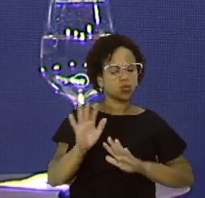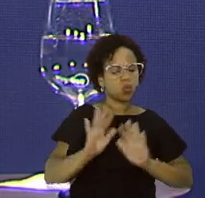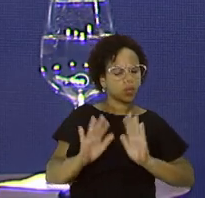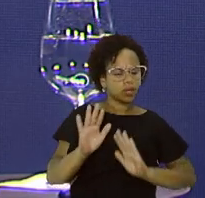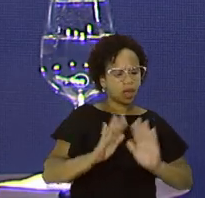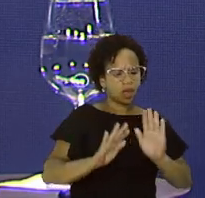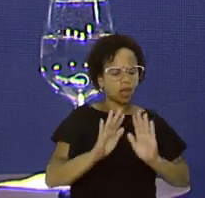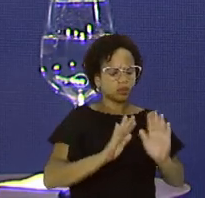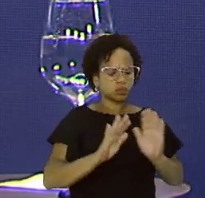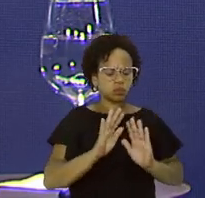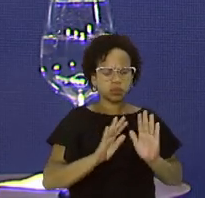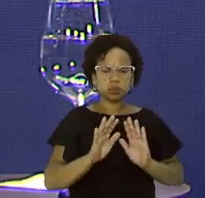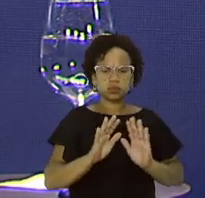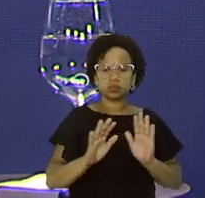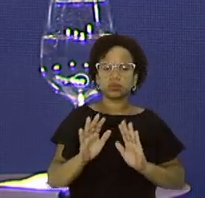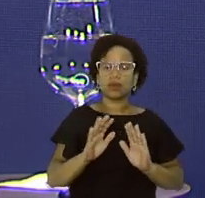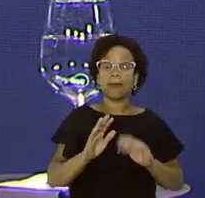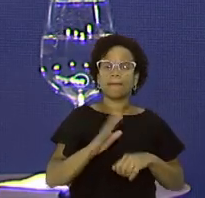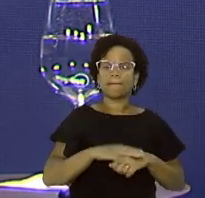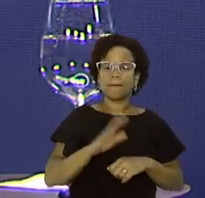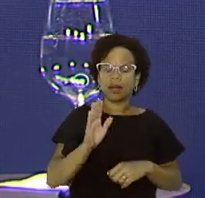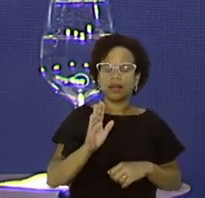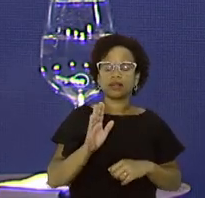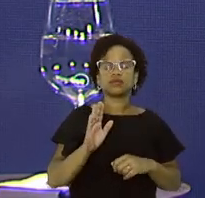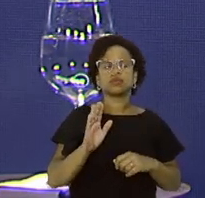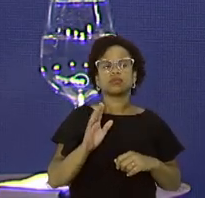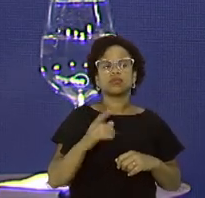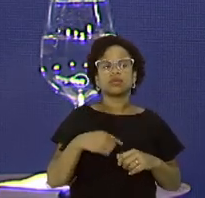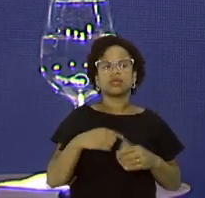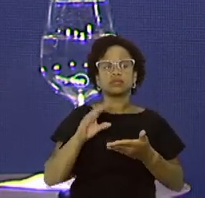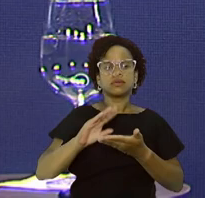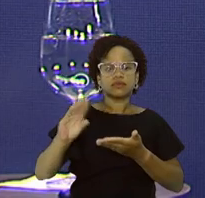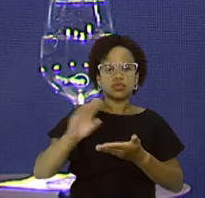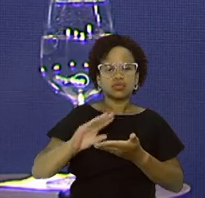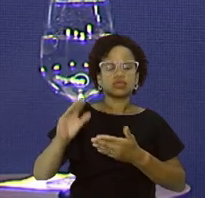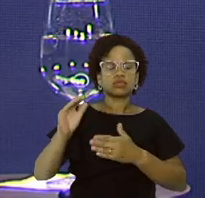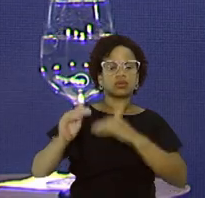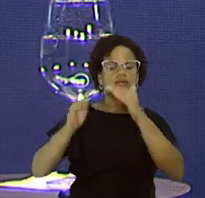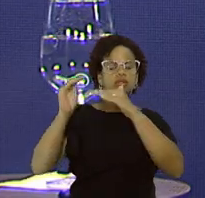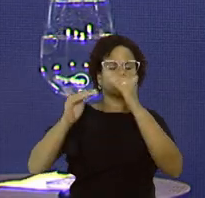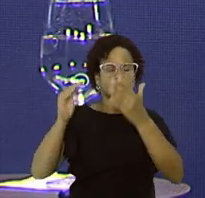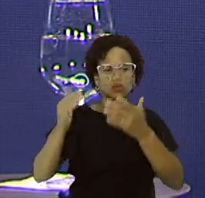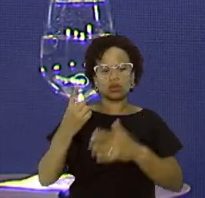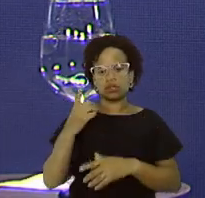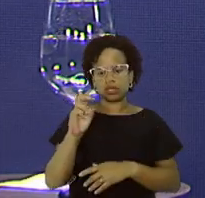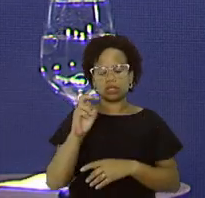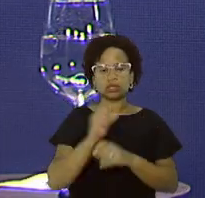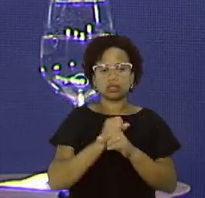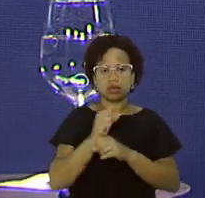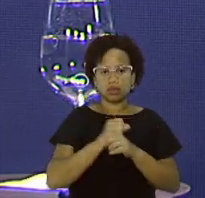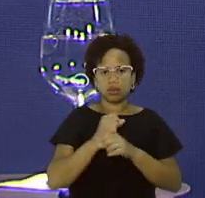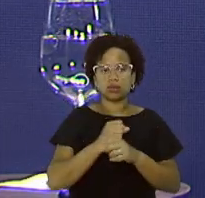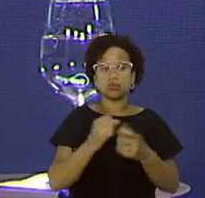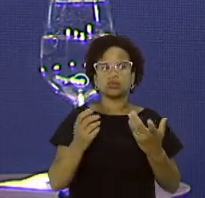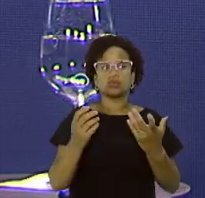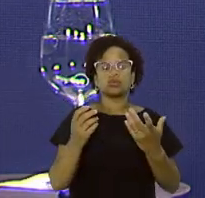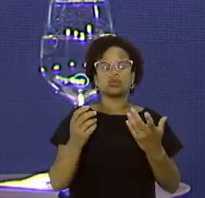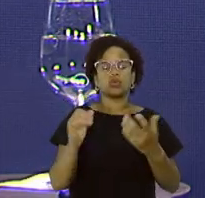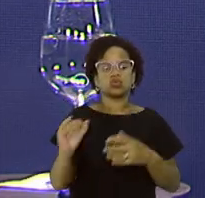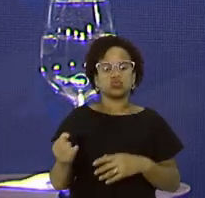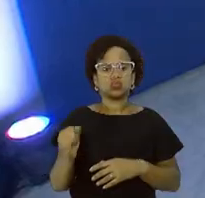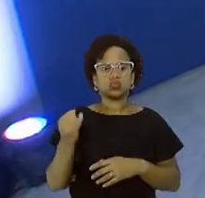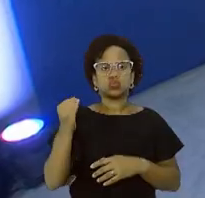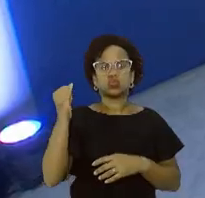vem investido em Grota aí nos últimos 15 anos que foi um cenário macro de juruba baixo é crescimento propenso renovação